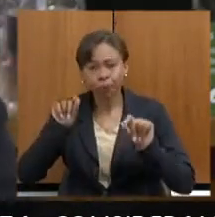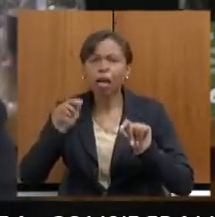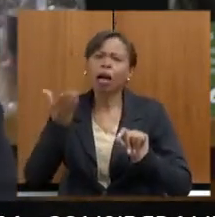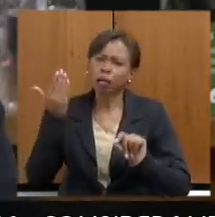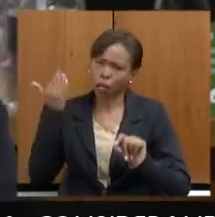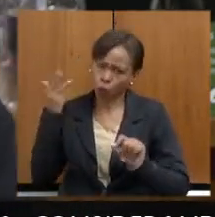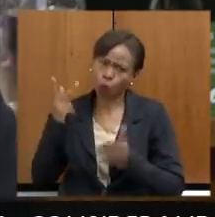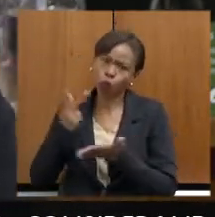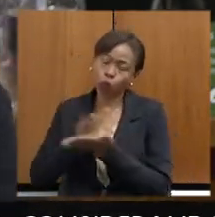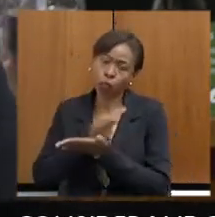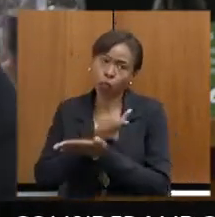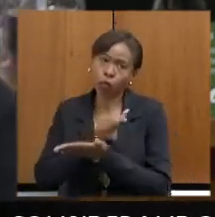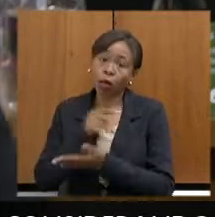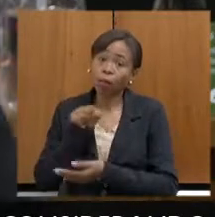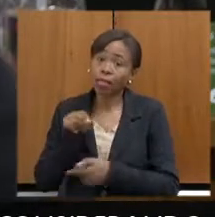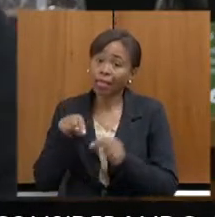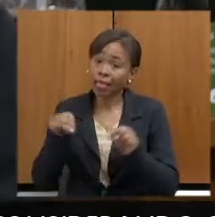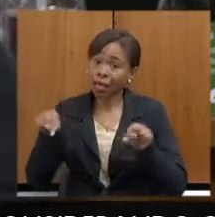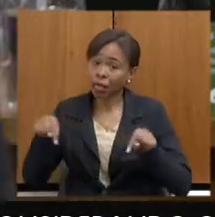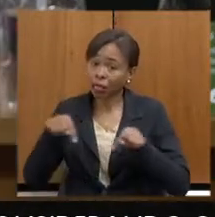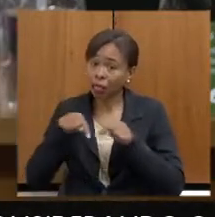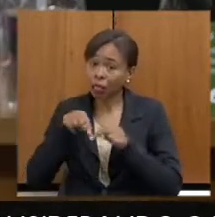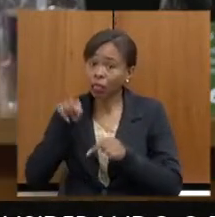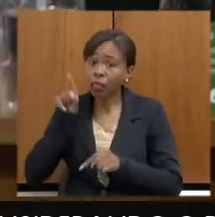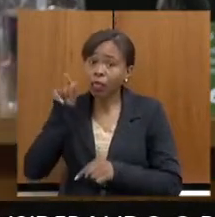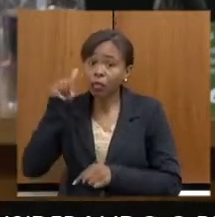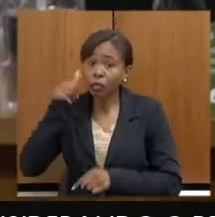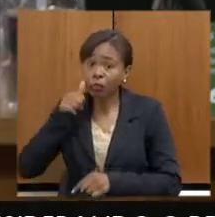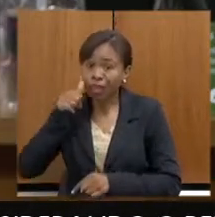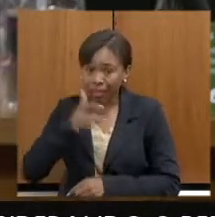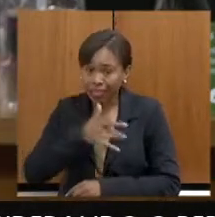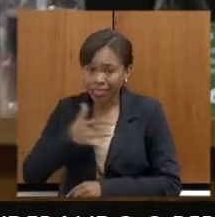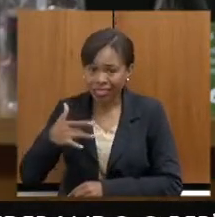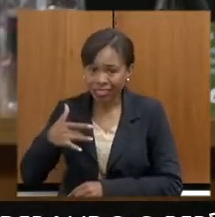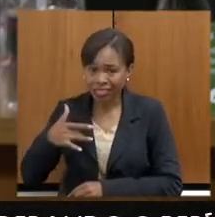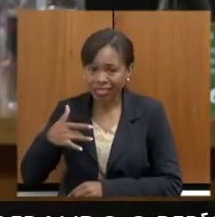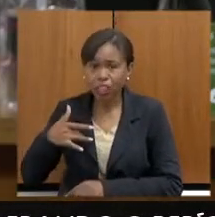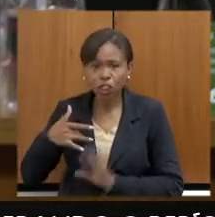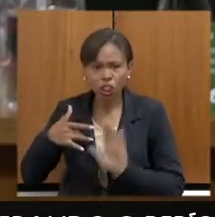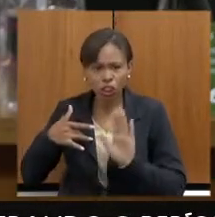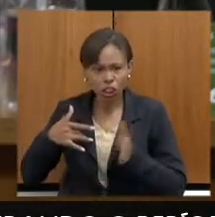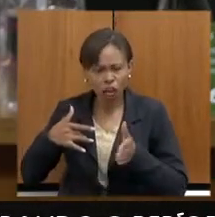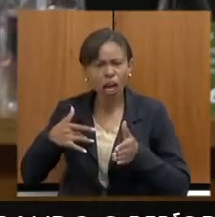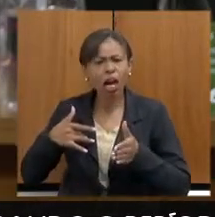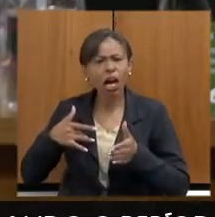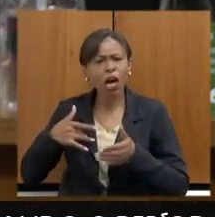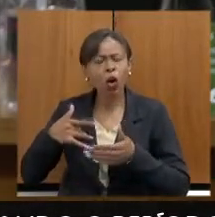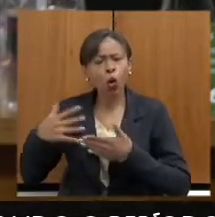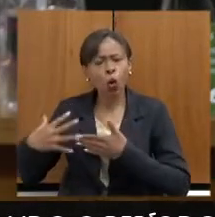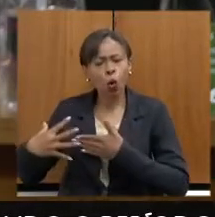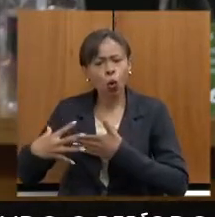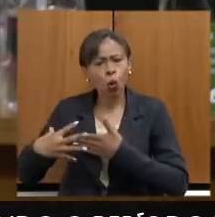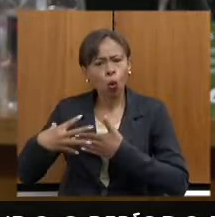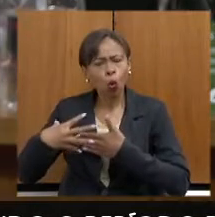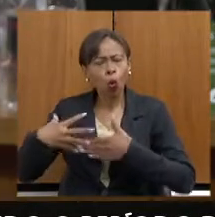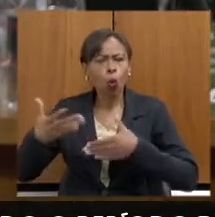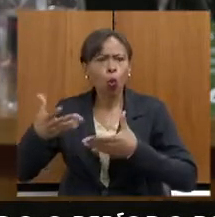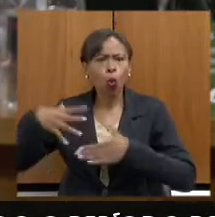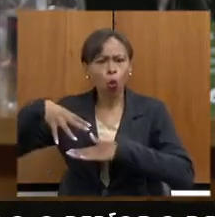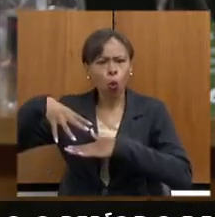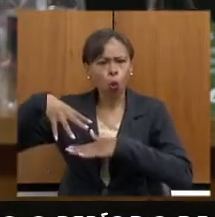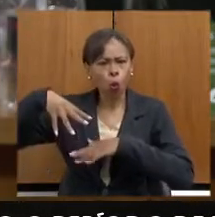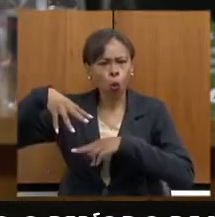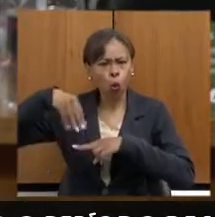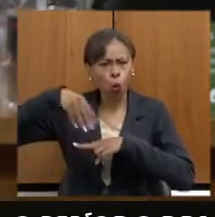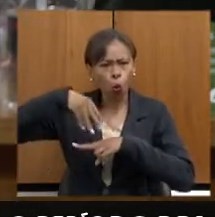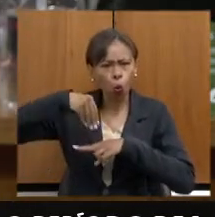época mas vamo lá todas as saúde da mulher recebeu outra sonou novinho novinho e quando eu era diretor lá é uma atração velho nós temos